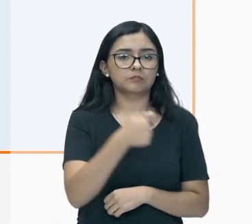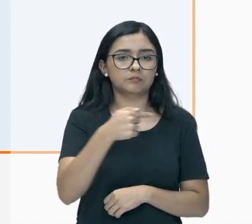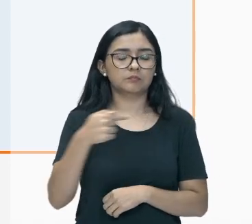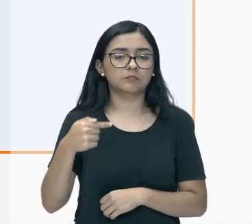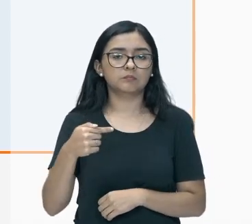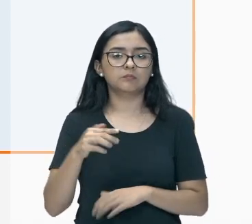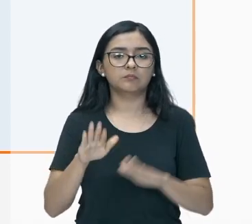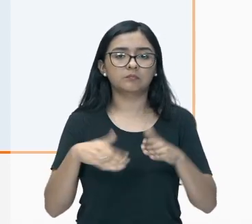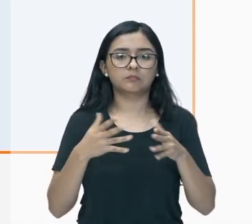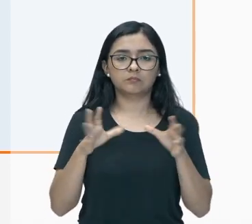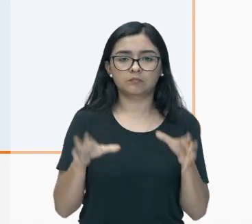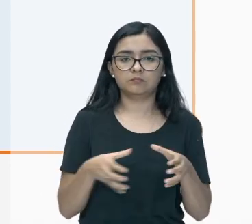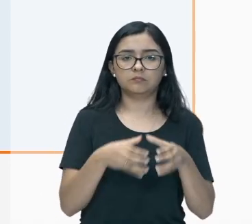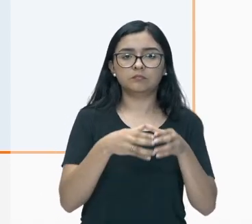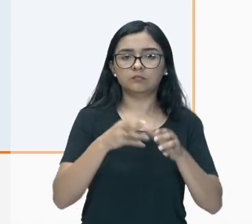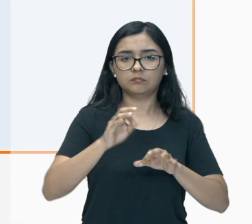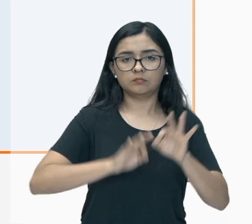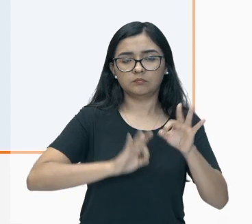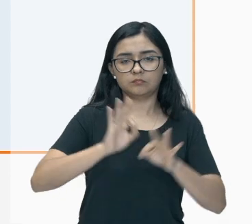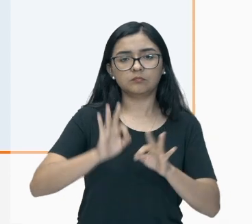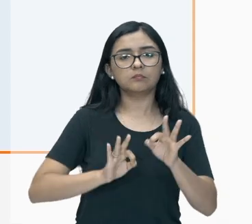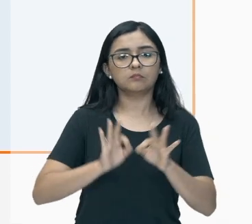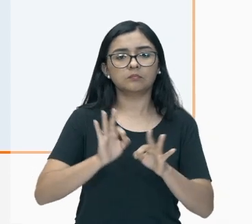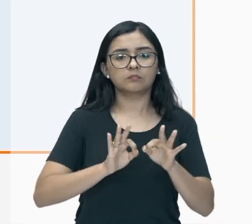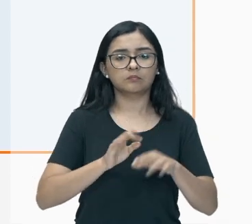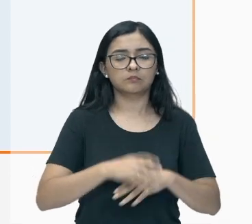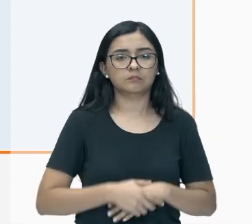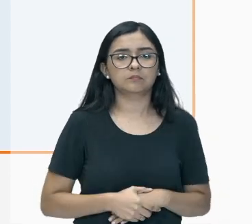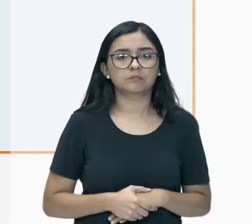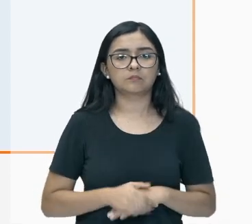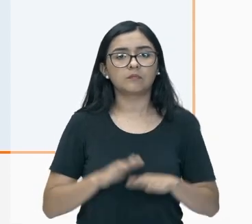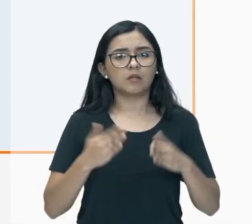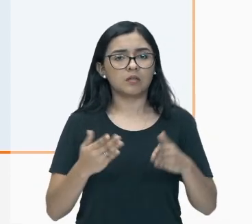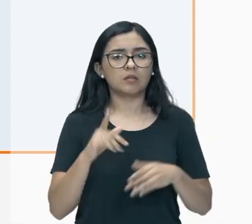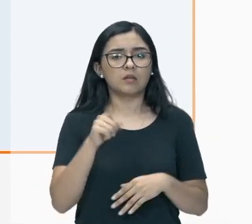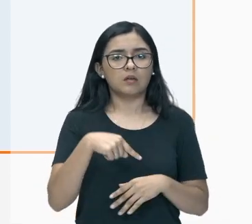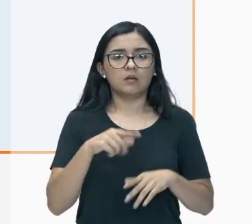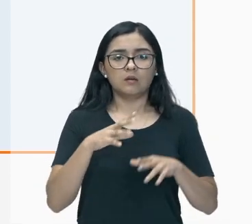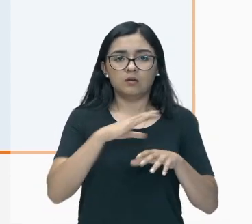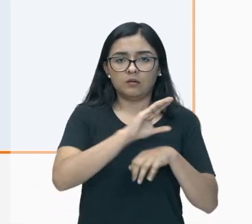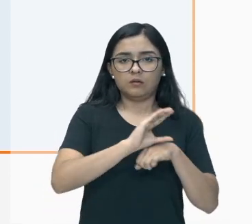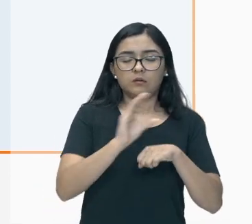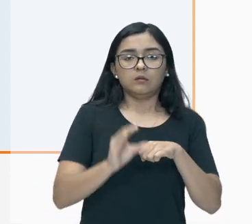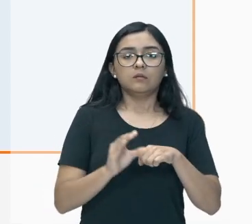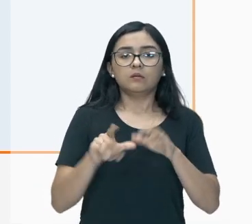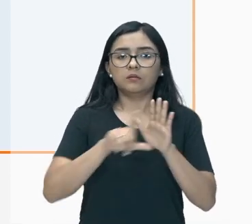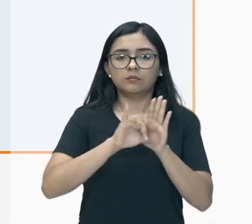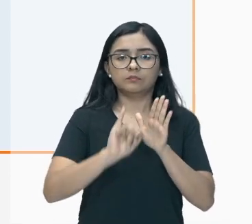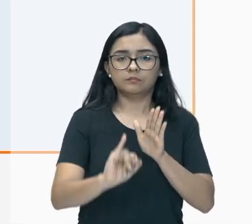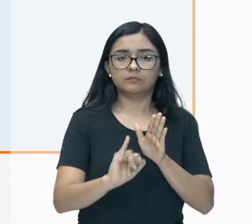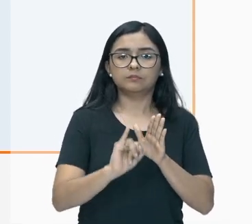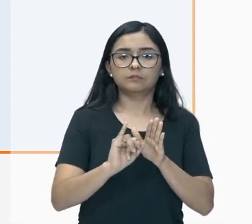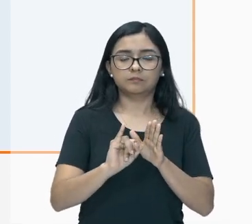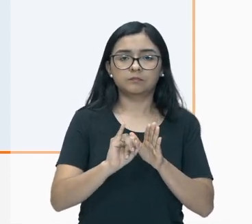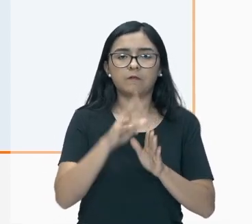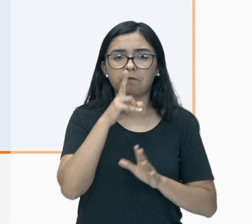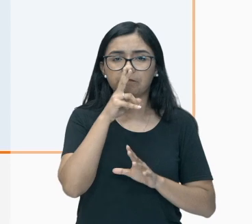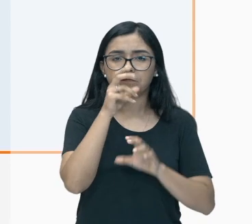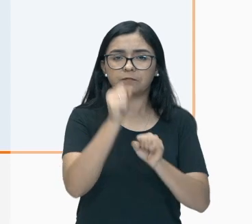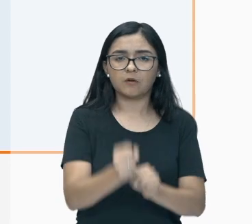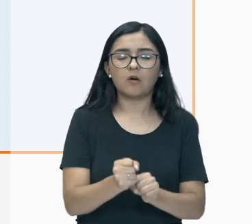da Filadélfia foi elaborada a Constituição que, mesmo sem pretender um Estado forte e